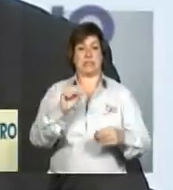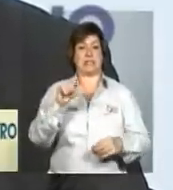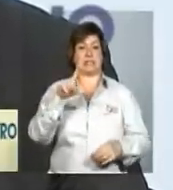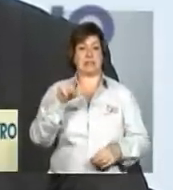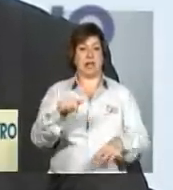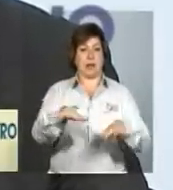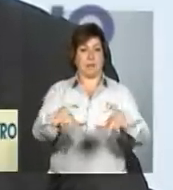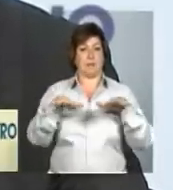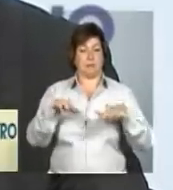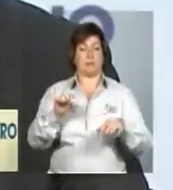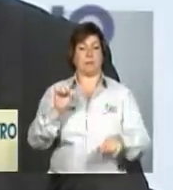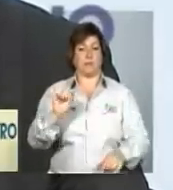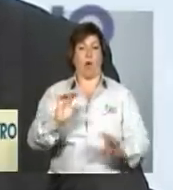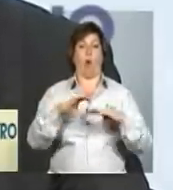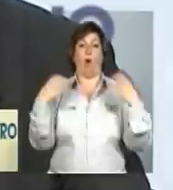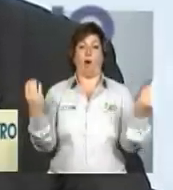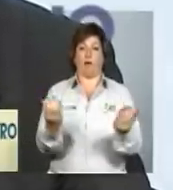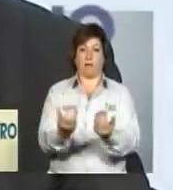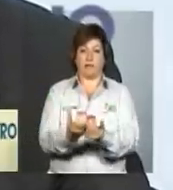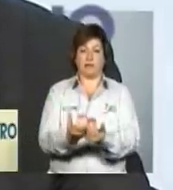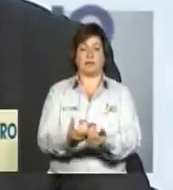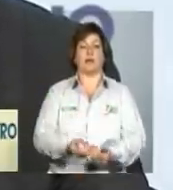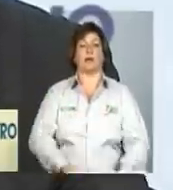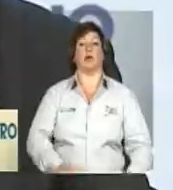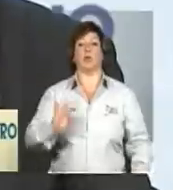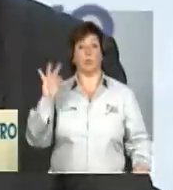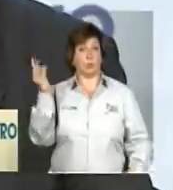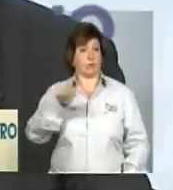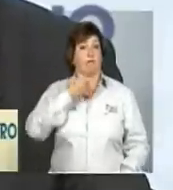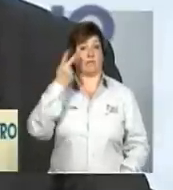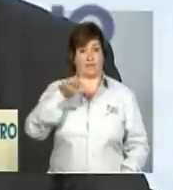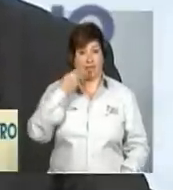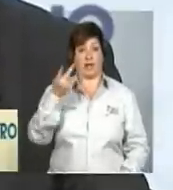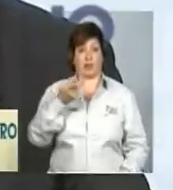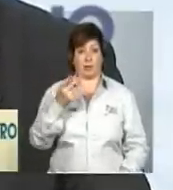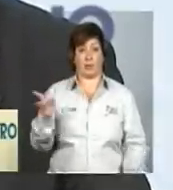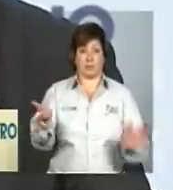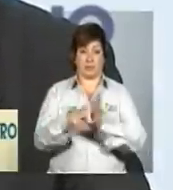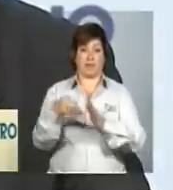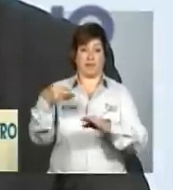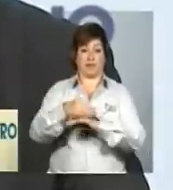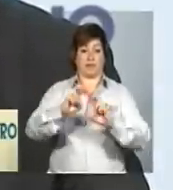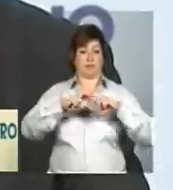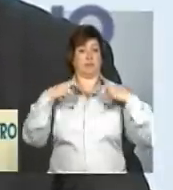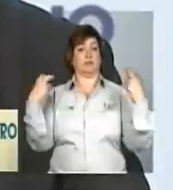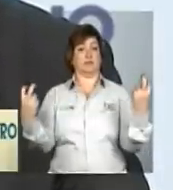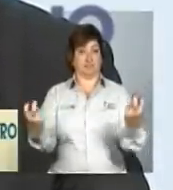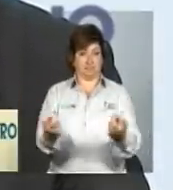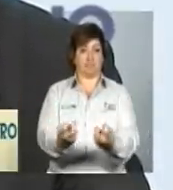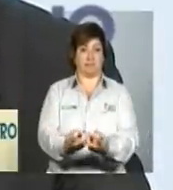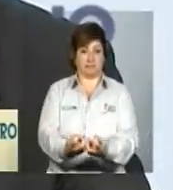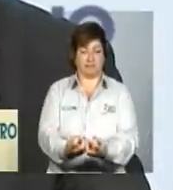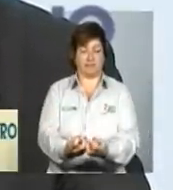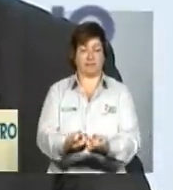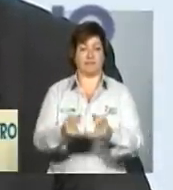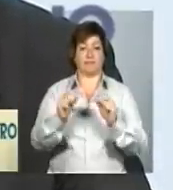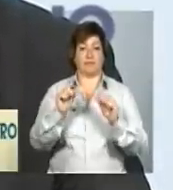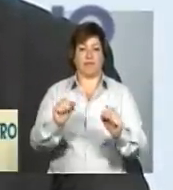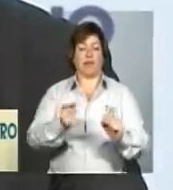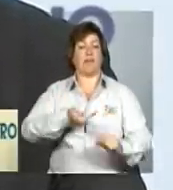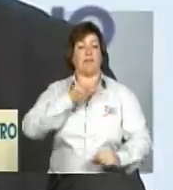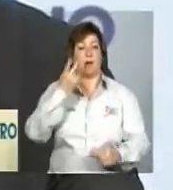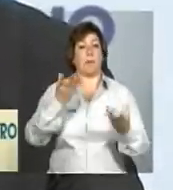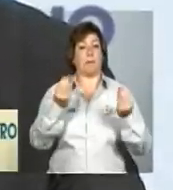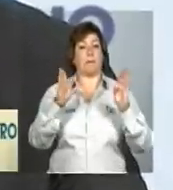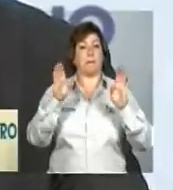plenário da conferência, os comentários que eu ouvi dos próprios participantes na primeira mesa redonda, que enalteceram